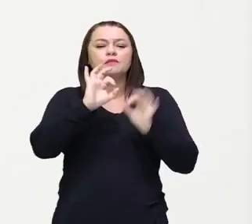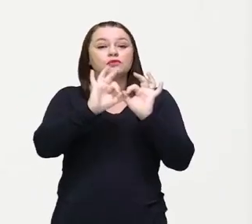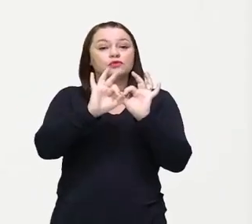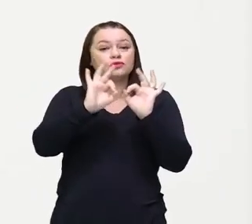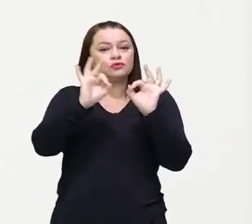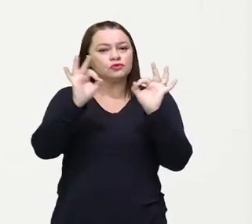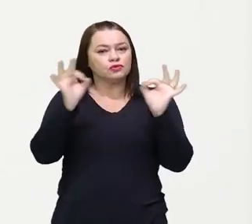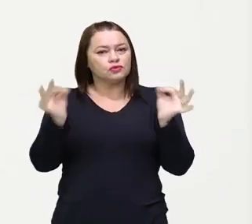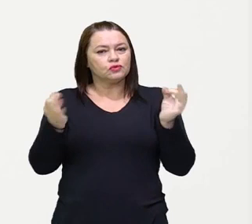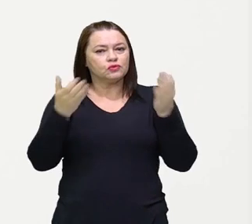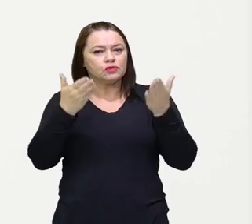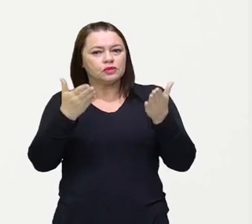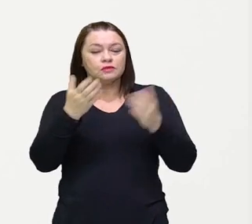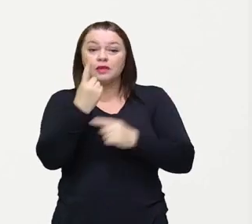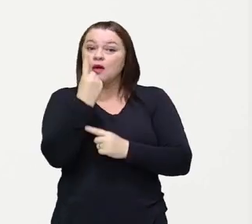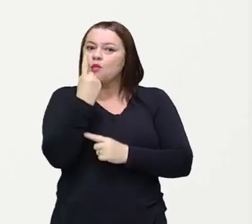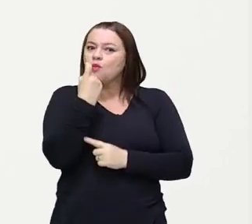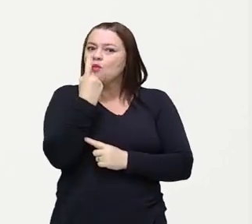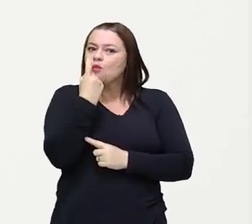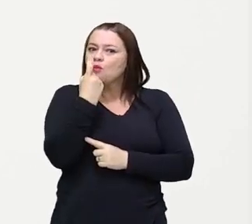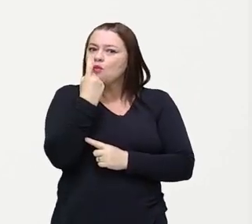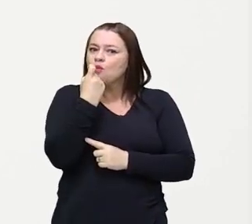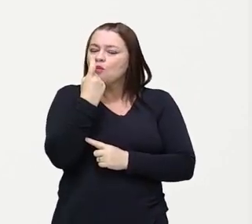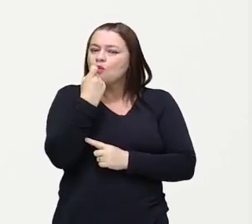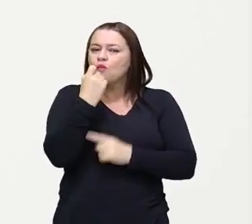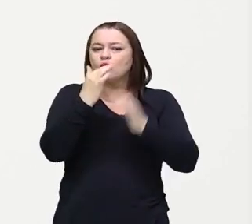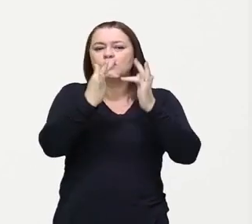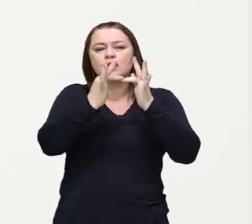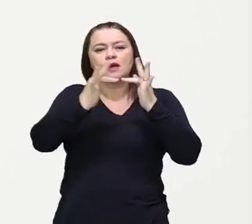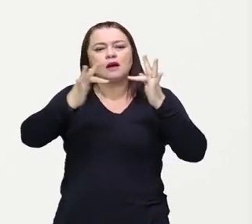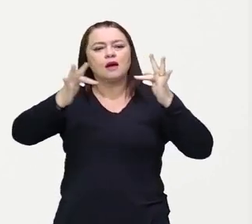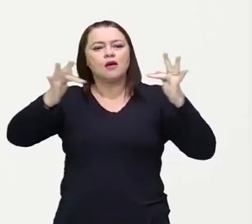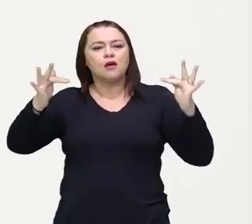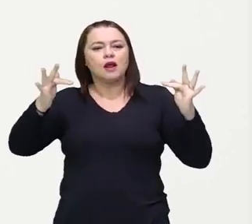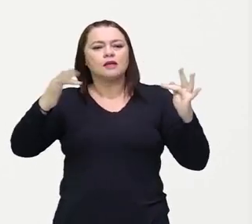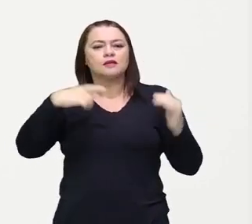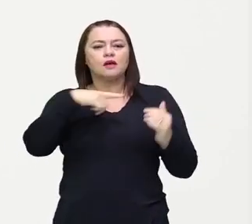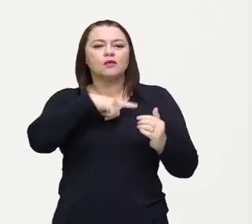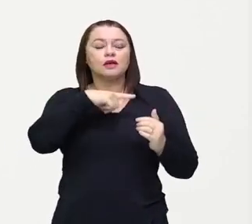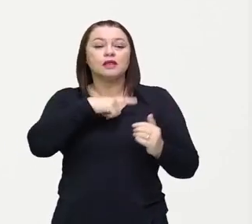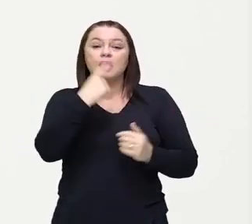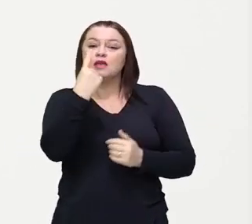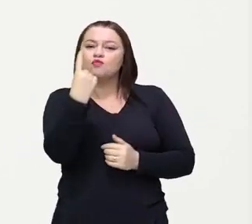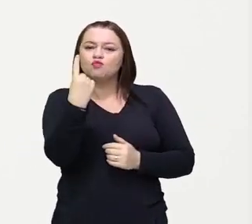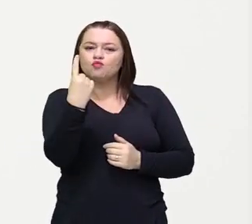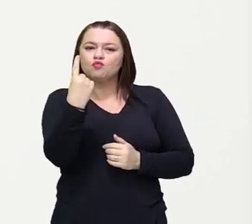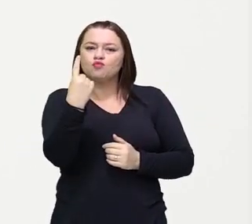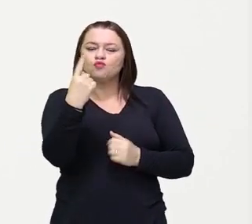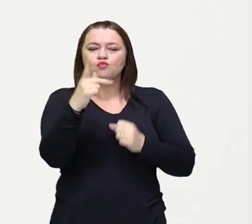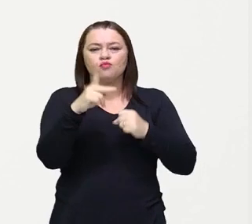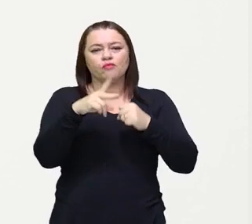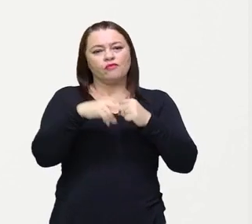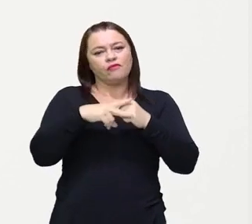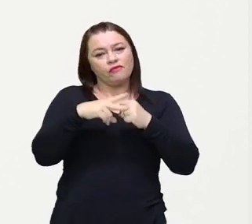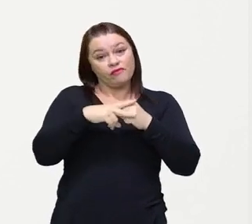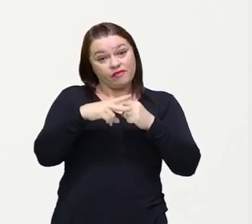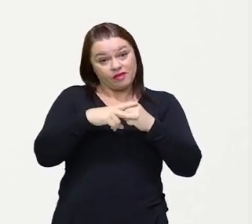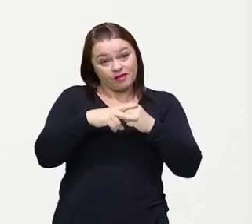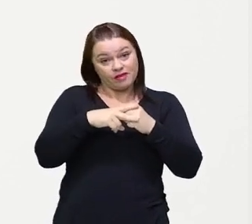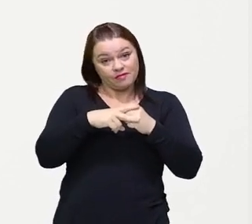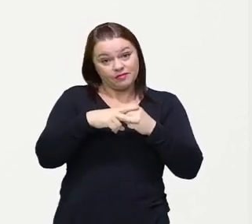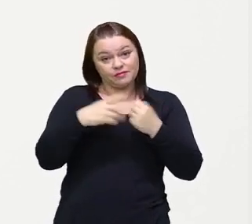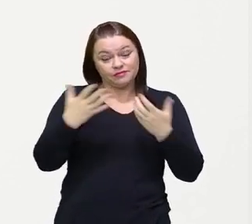atenção, é uma única oração que apresenta um verbo, ó,